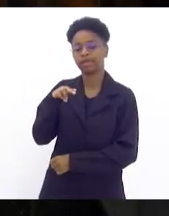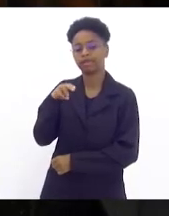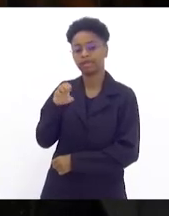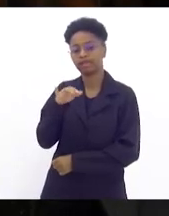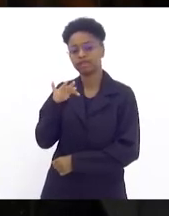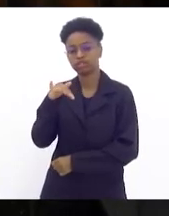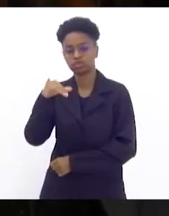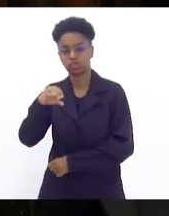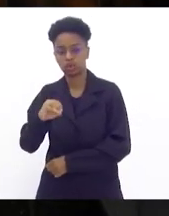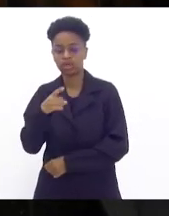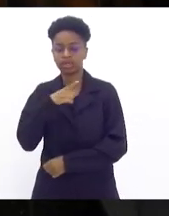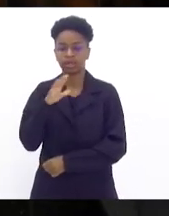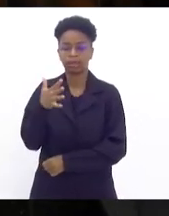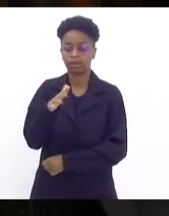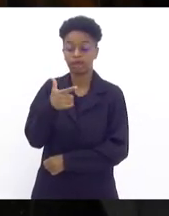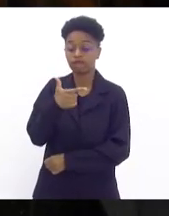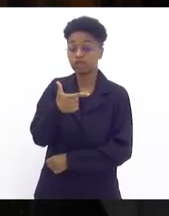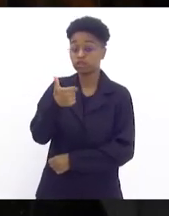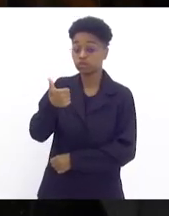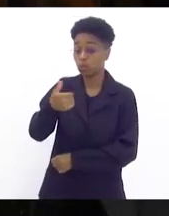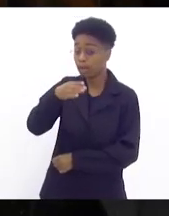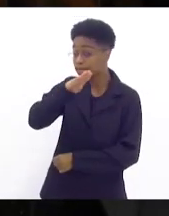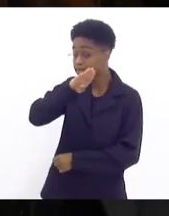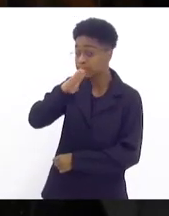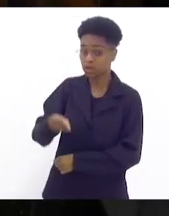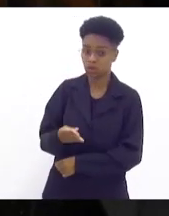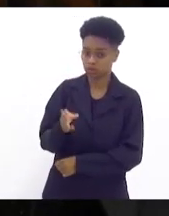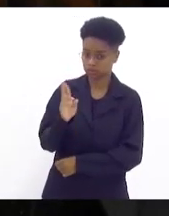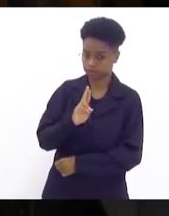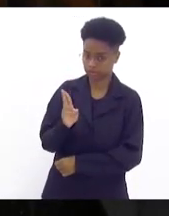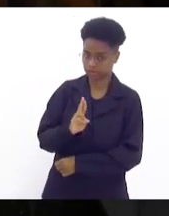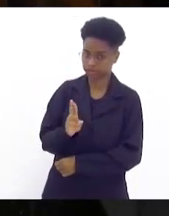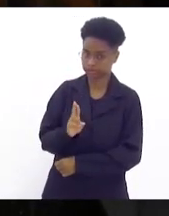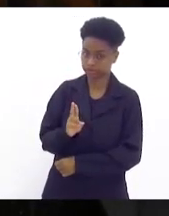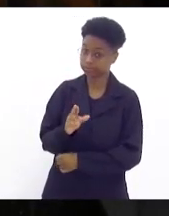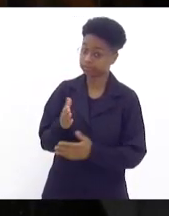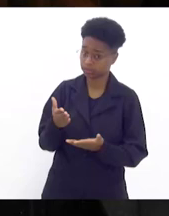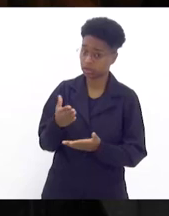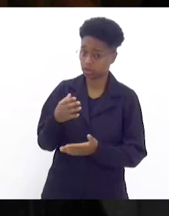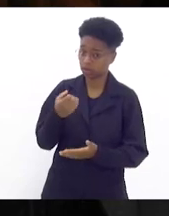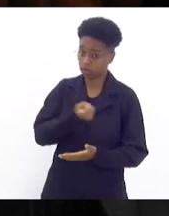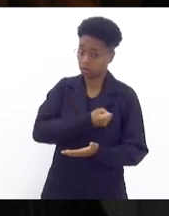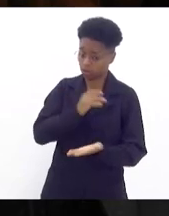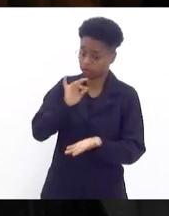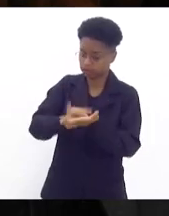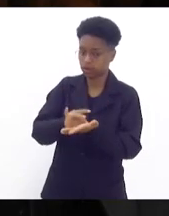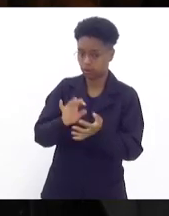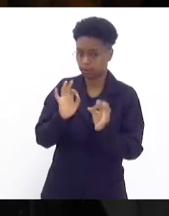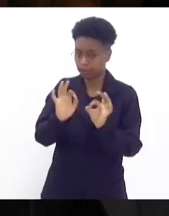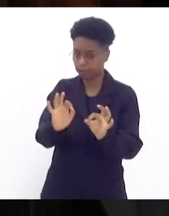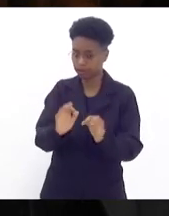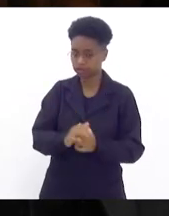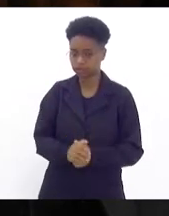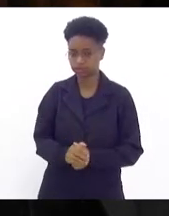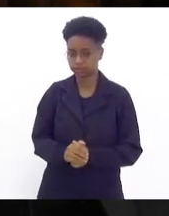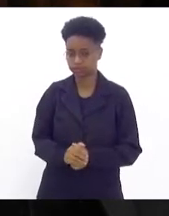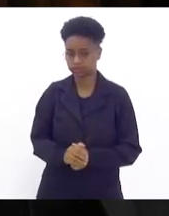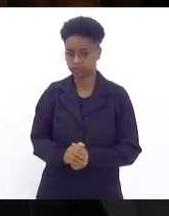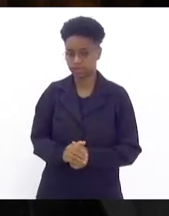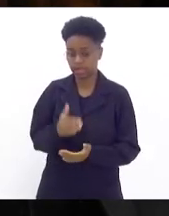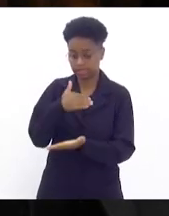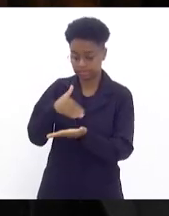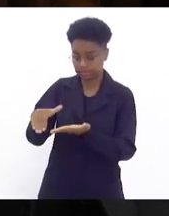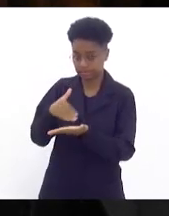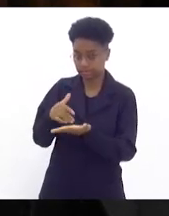21 bilhões de reais aí é número oficial produzido pela